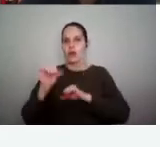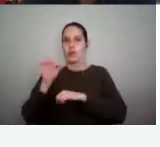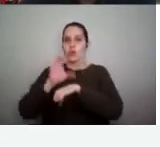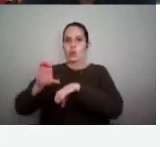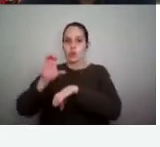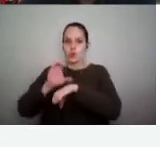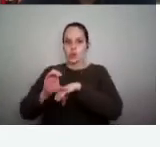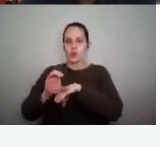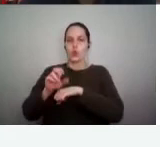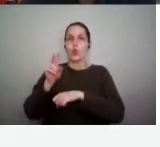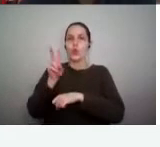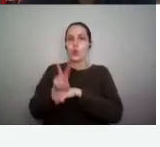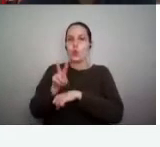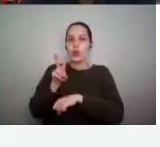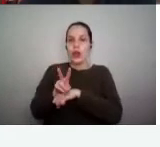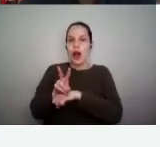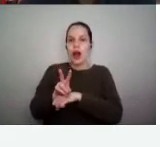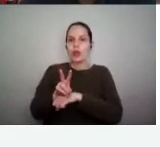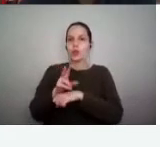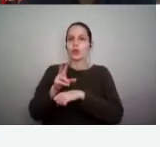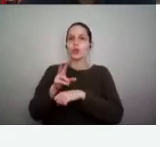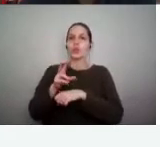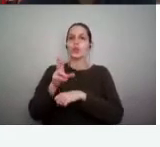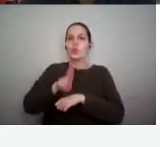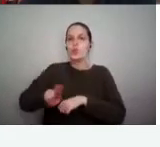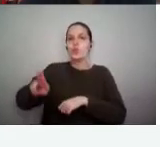Brincar, que já está na plataforma aí,